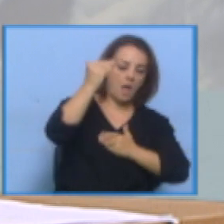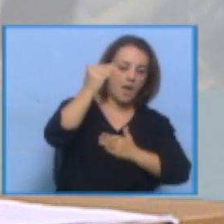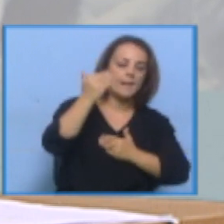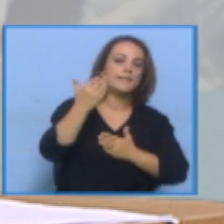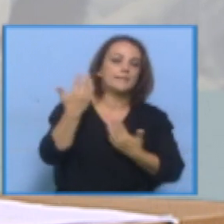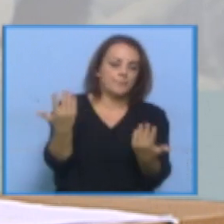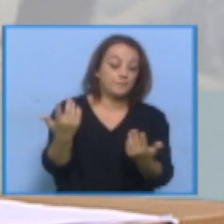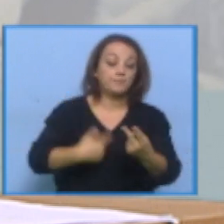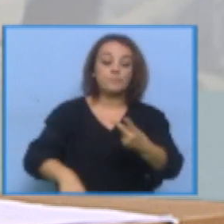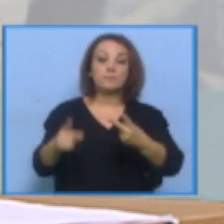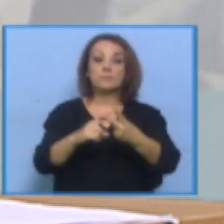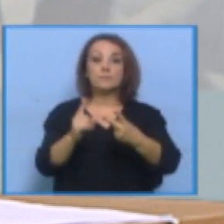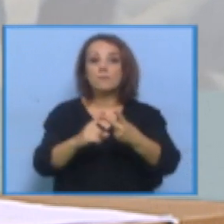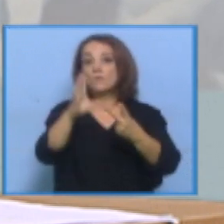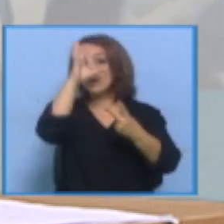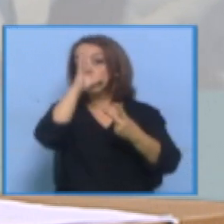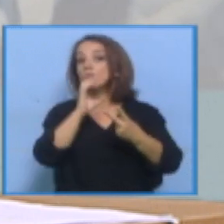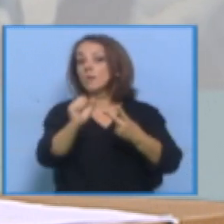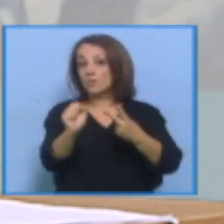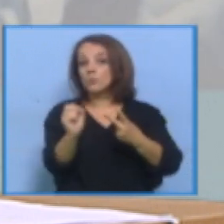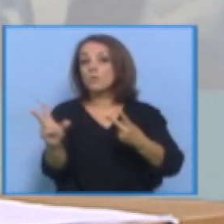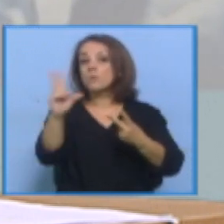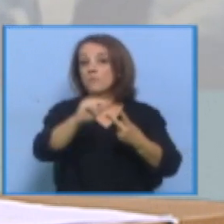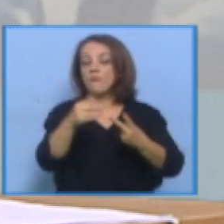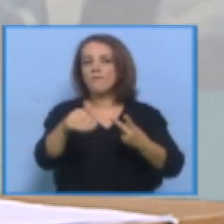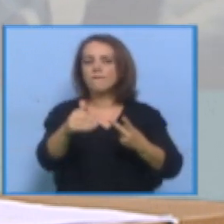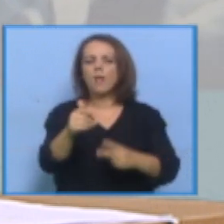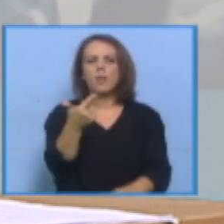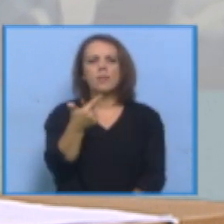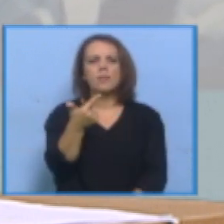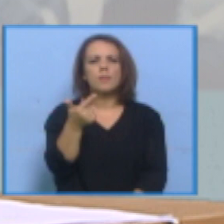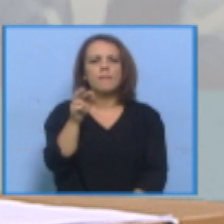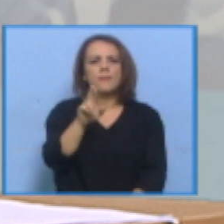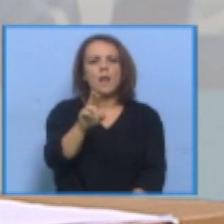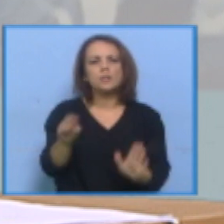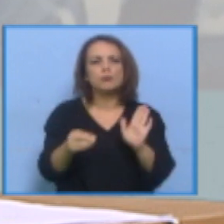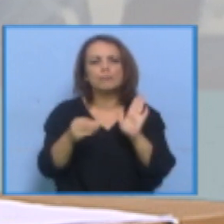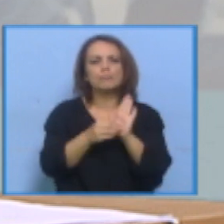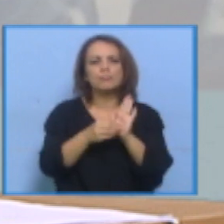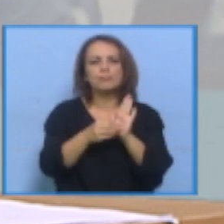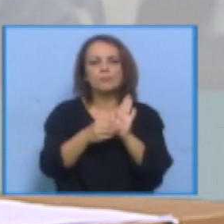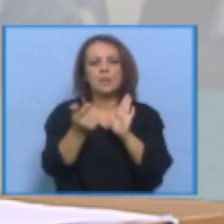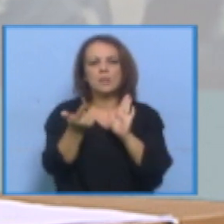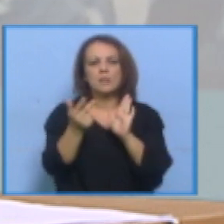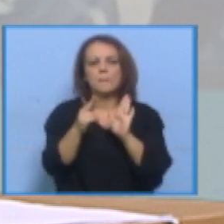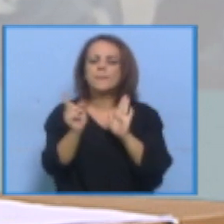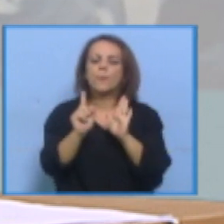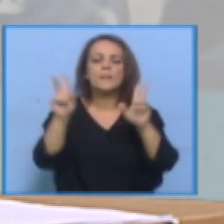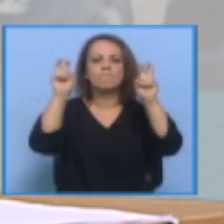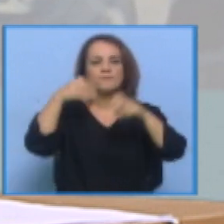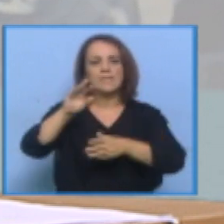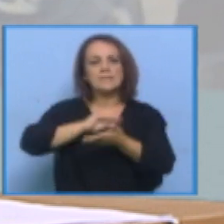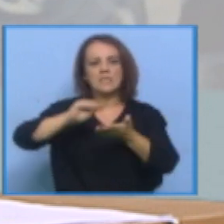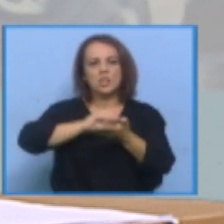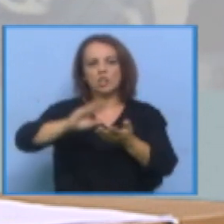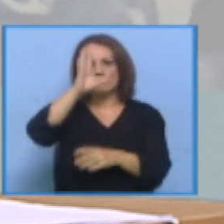No novo governo, por exemplo, haverá uma taxa para os imigrantes, uma Secretaria de Estado para